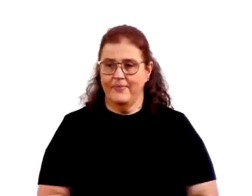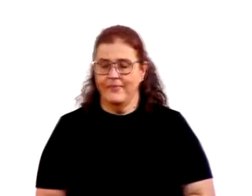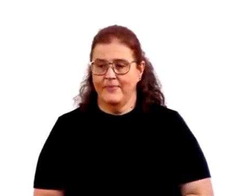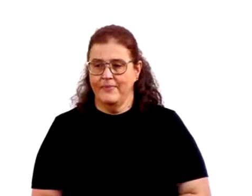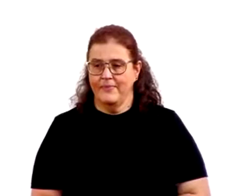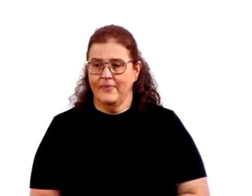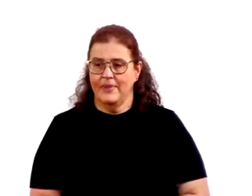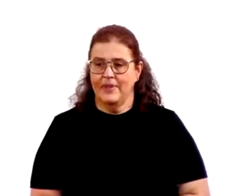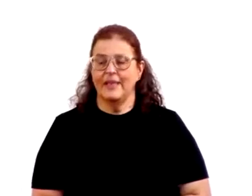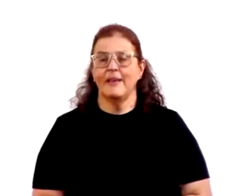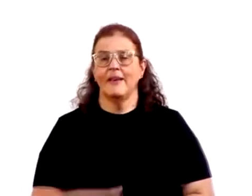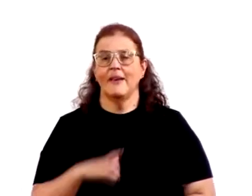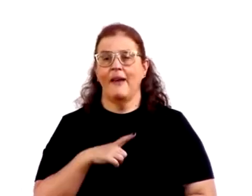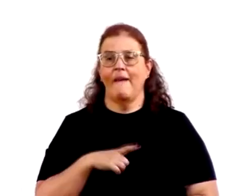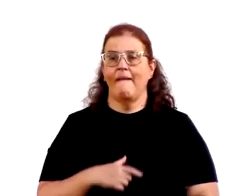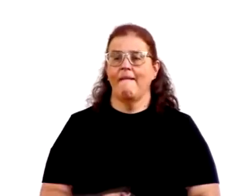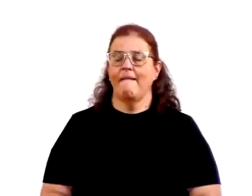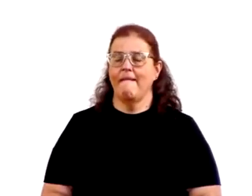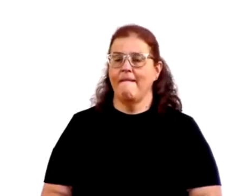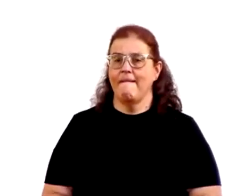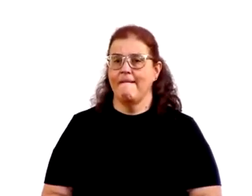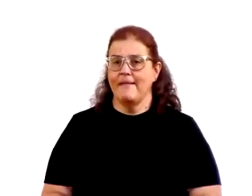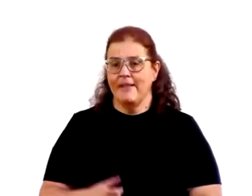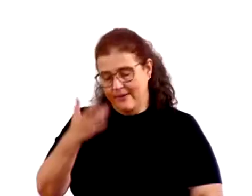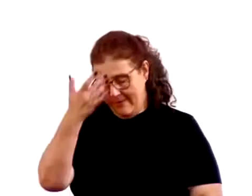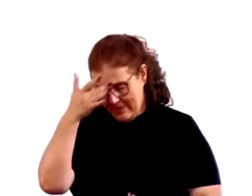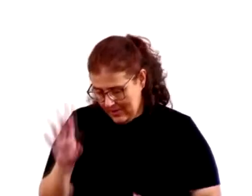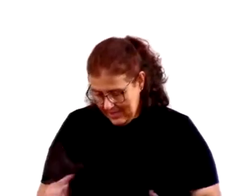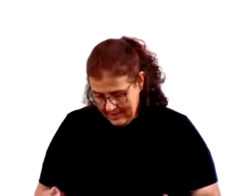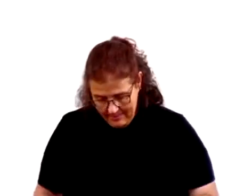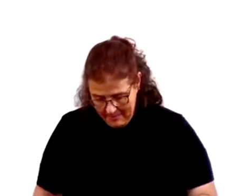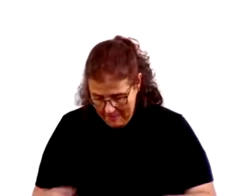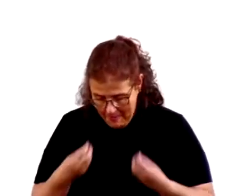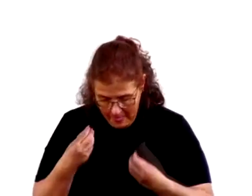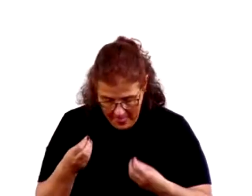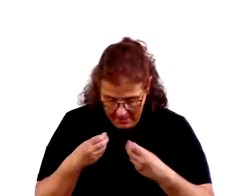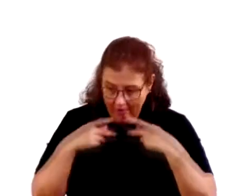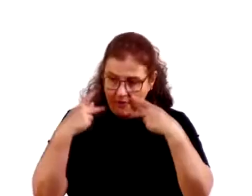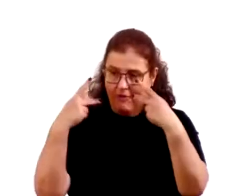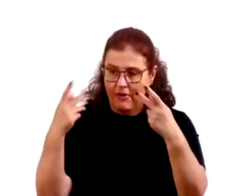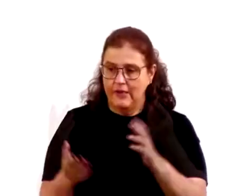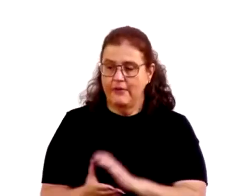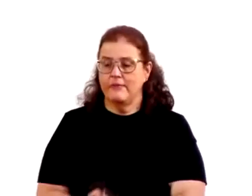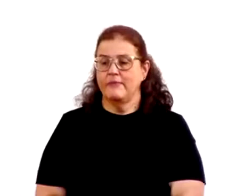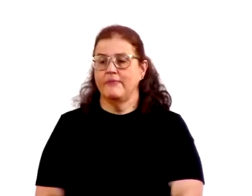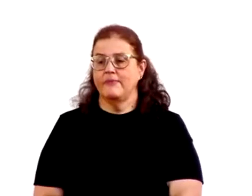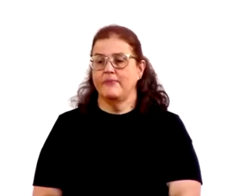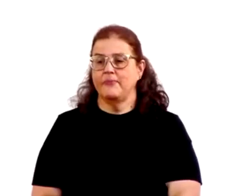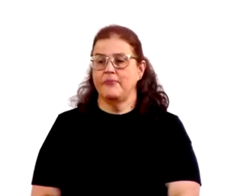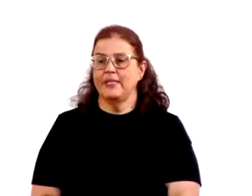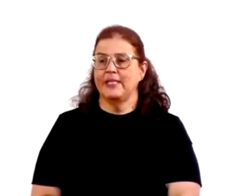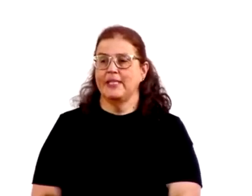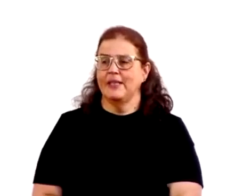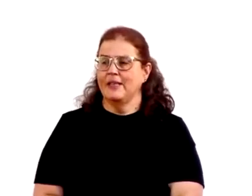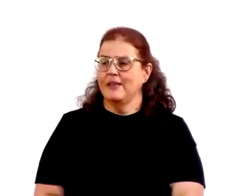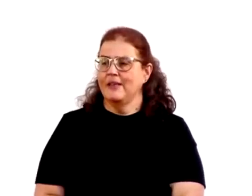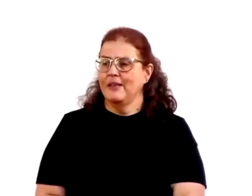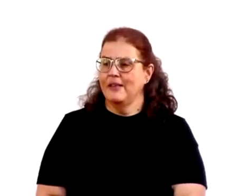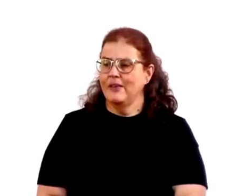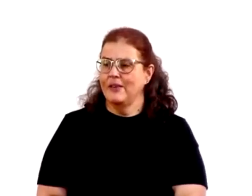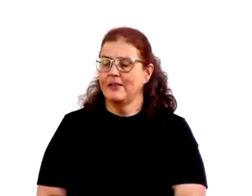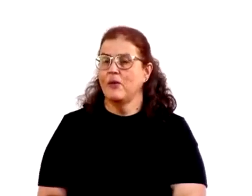um local distante, não se sabe quantos, seguramente não são 3 reis magos,